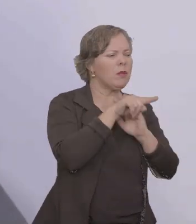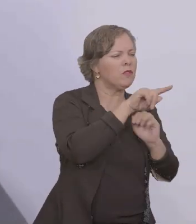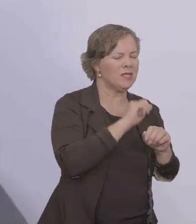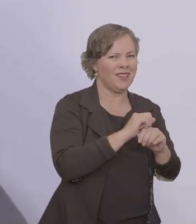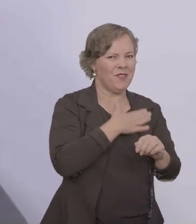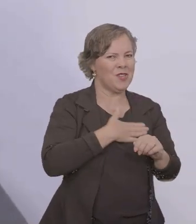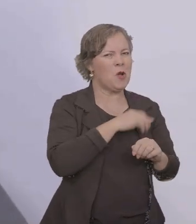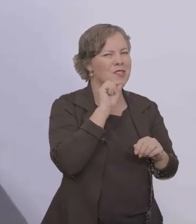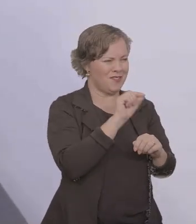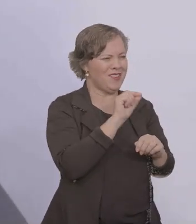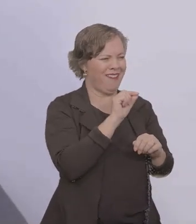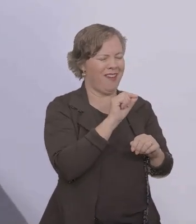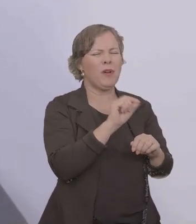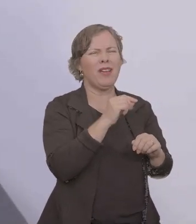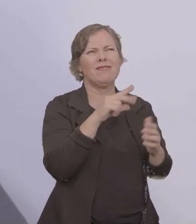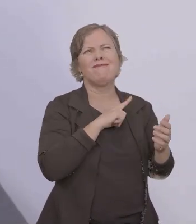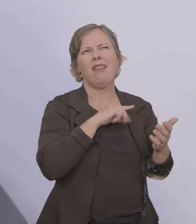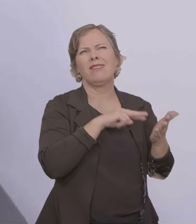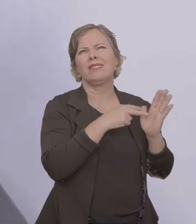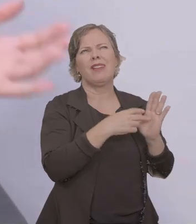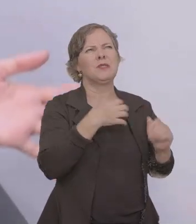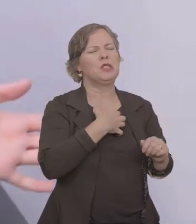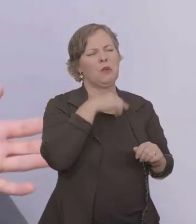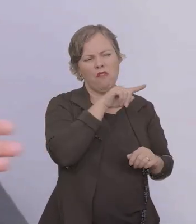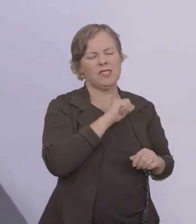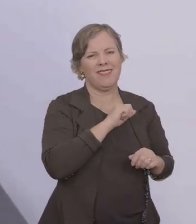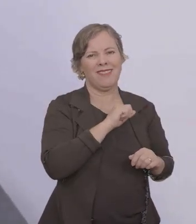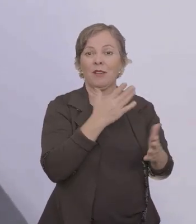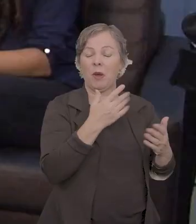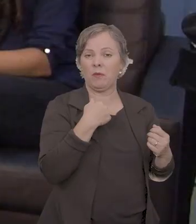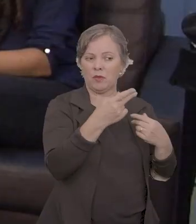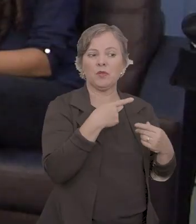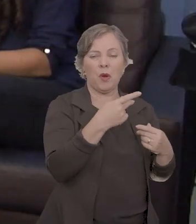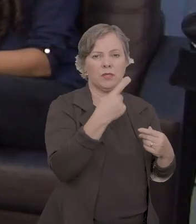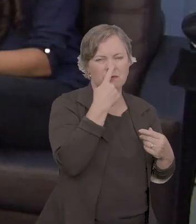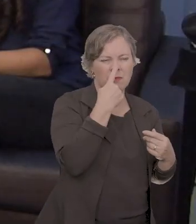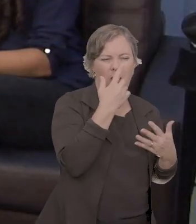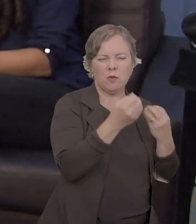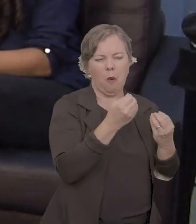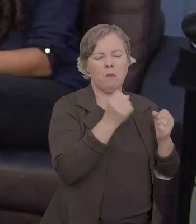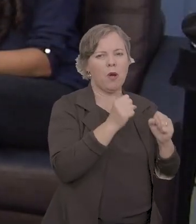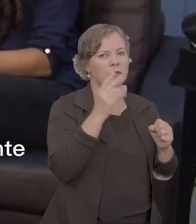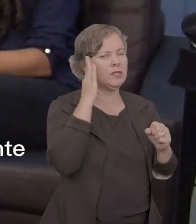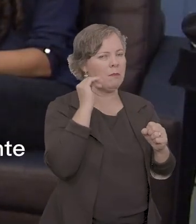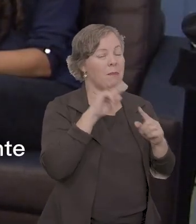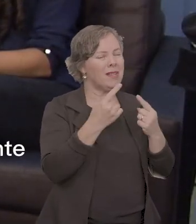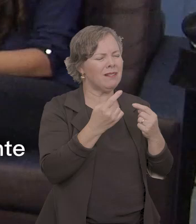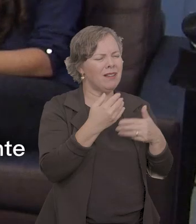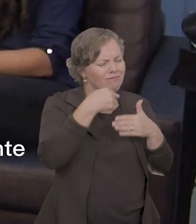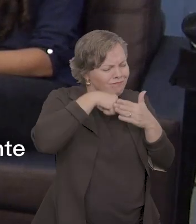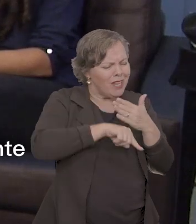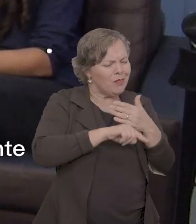você gosta de fazer, o que faz sentido para você, às vezes até mesmo por ter uma proximidade a gente pode saber, mas lá no íntimo quem vai